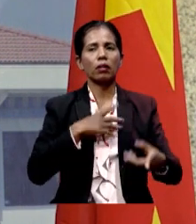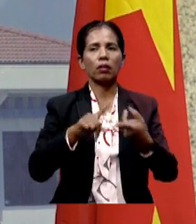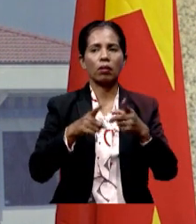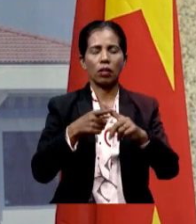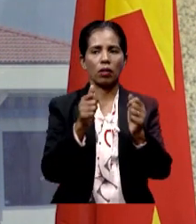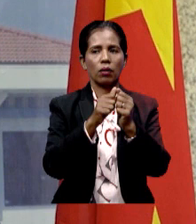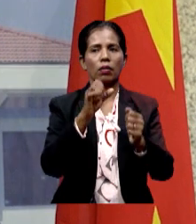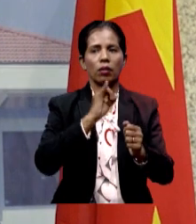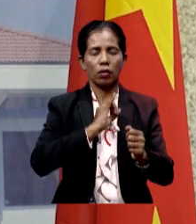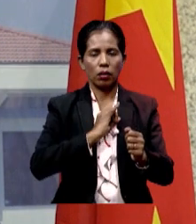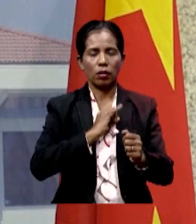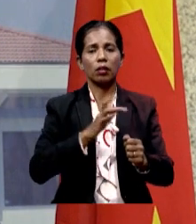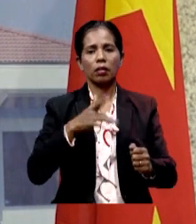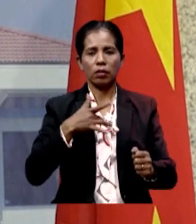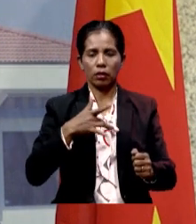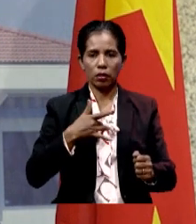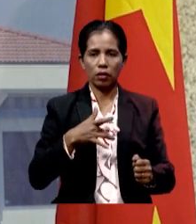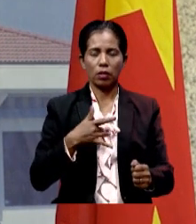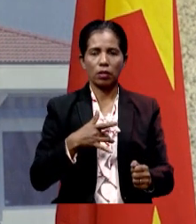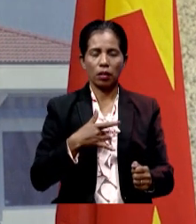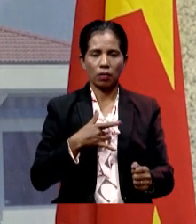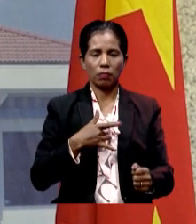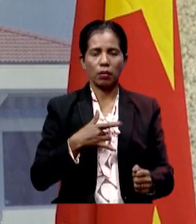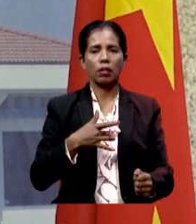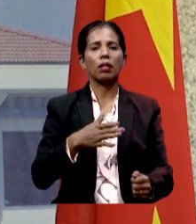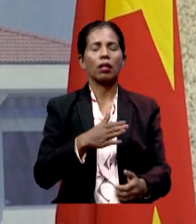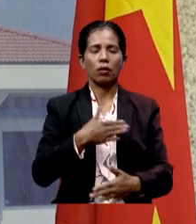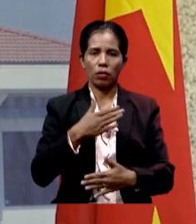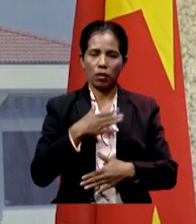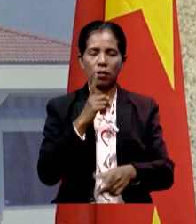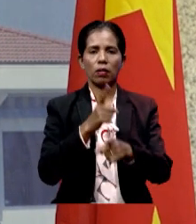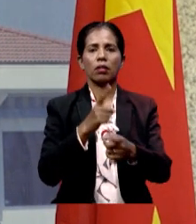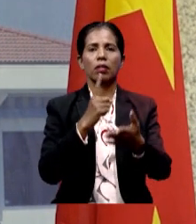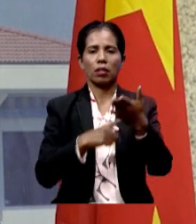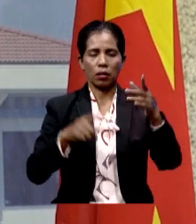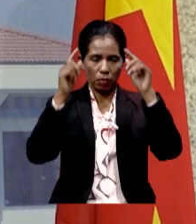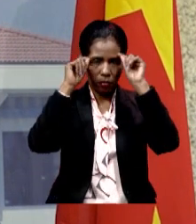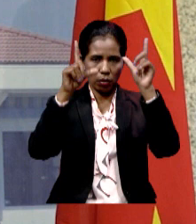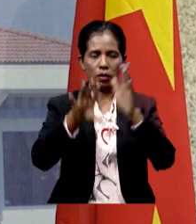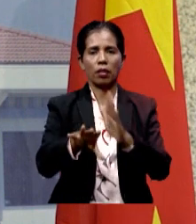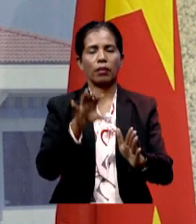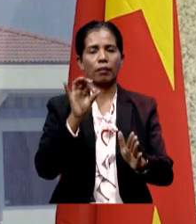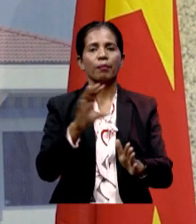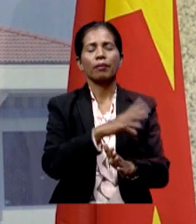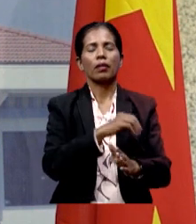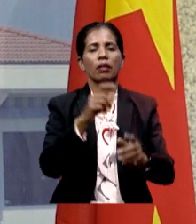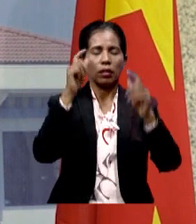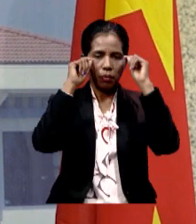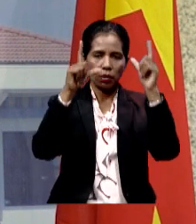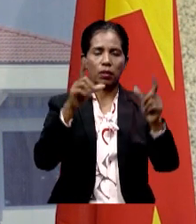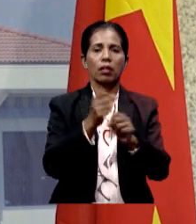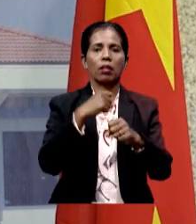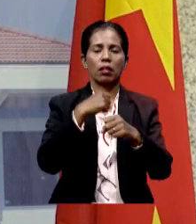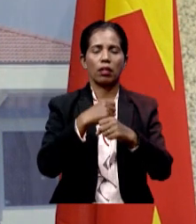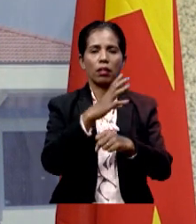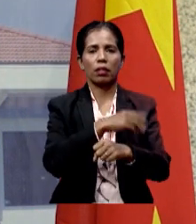rasik sinti proud te tebes ho saida mak Timor Leste hetan. No mos Timor Leste halo desde